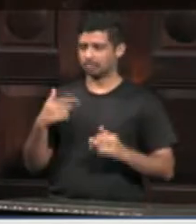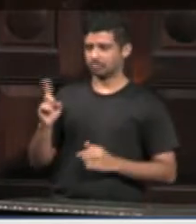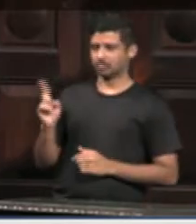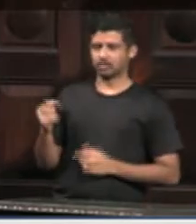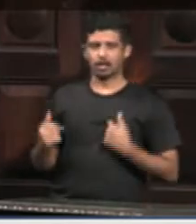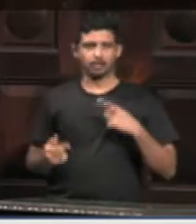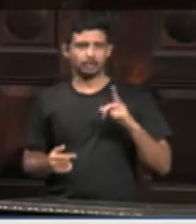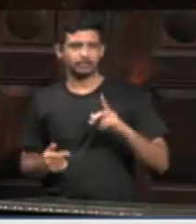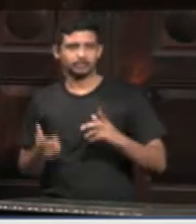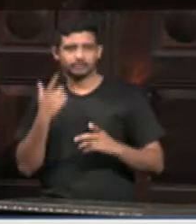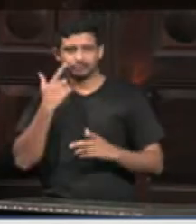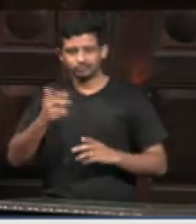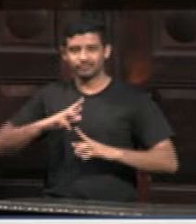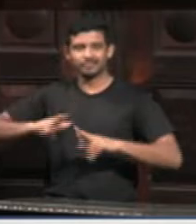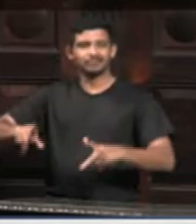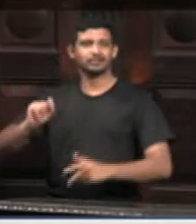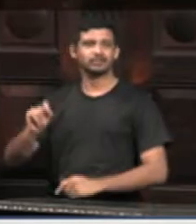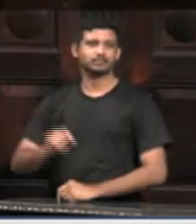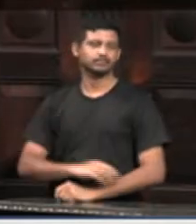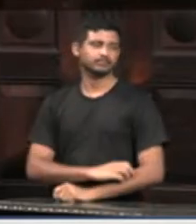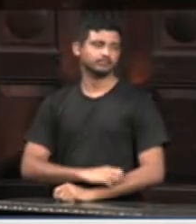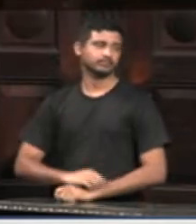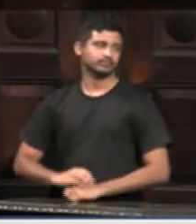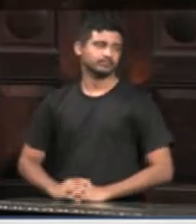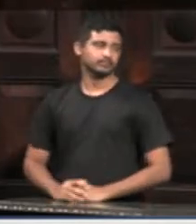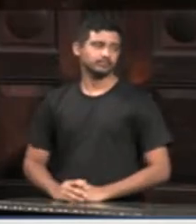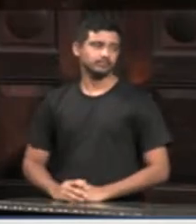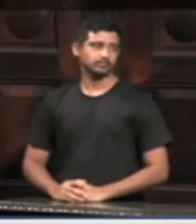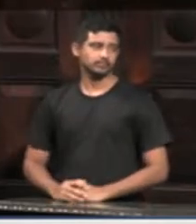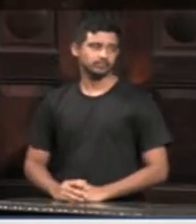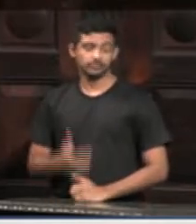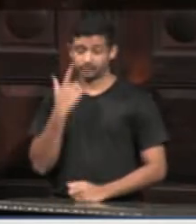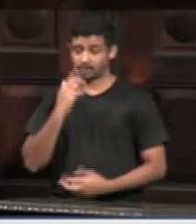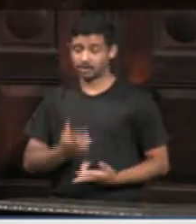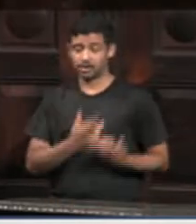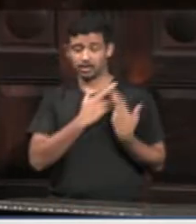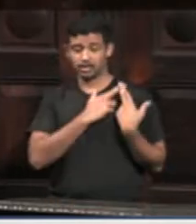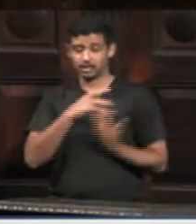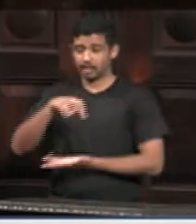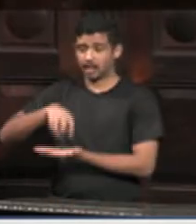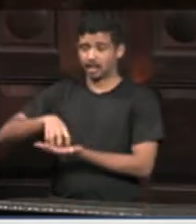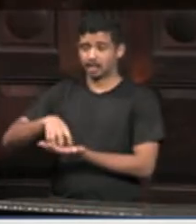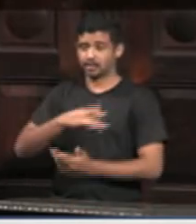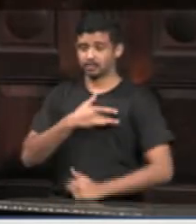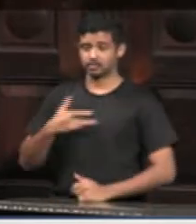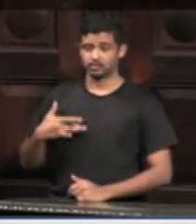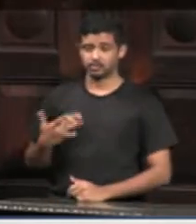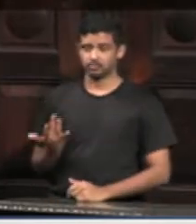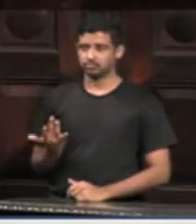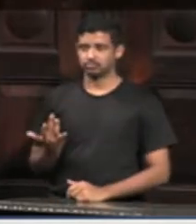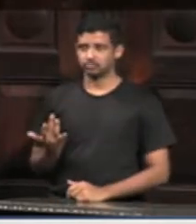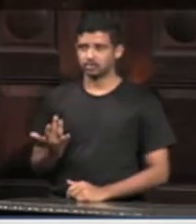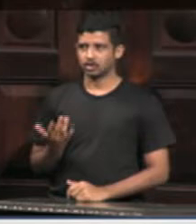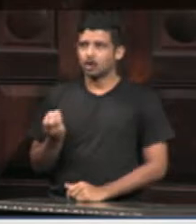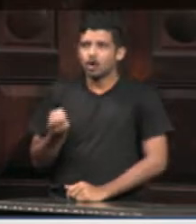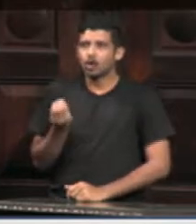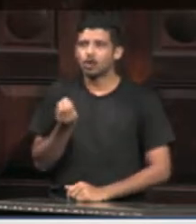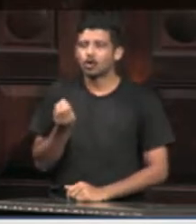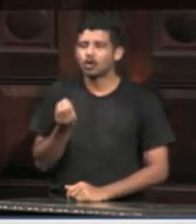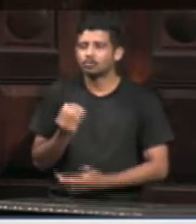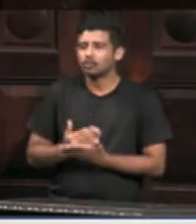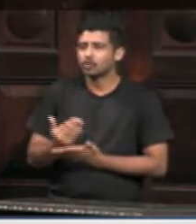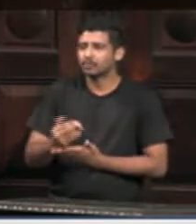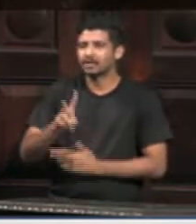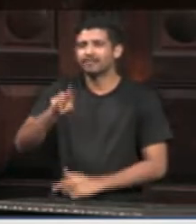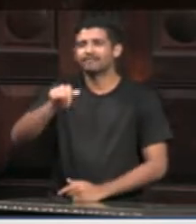e a transferência das responsabilidades na área da saúde para a iniciativa privada, para as